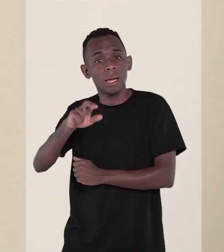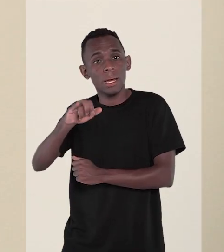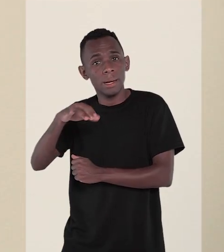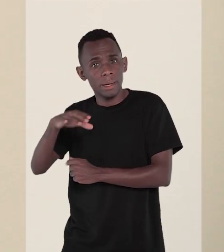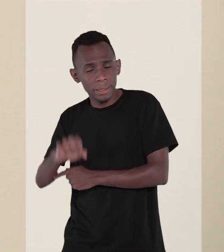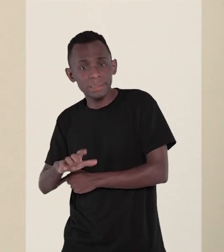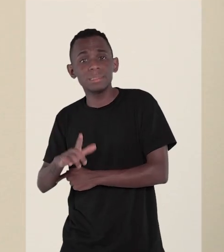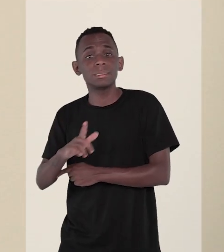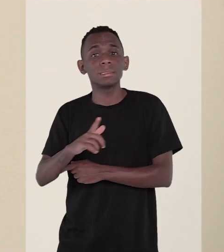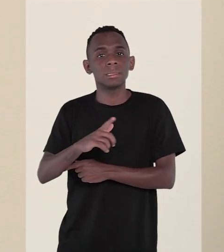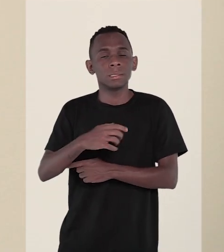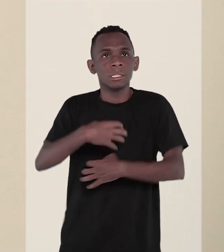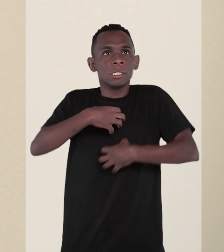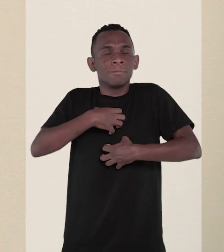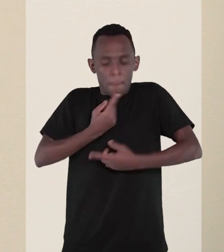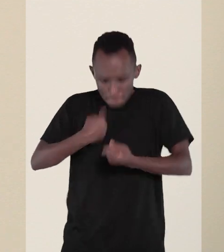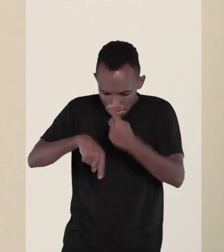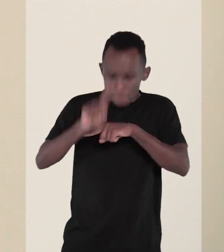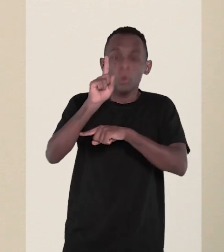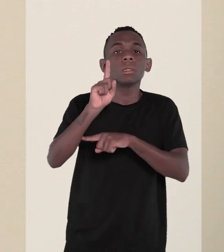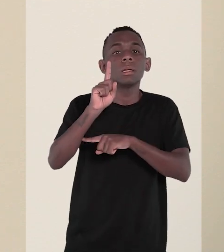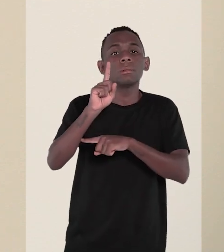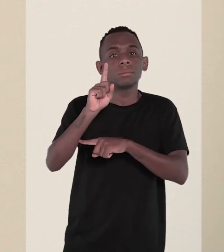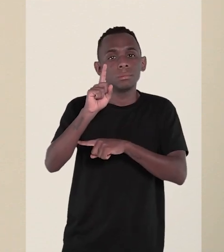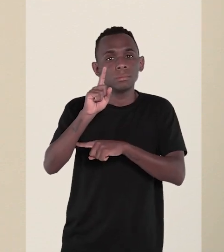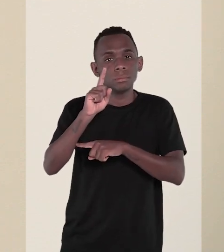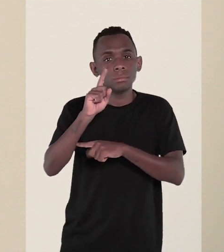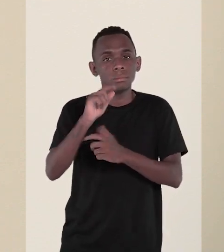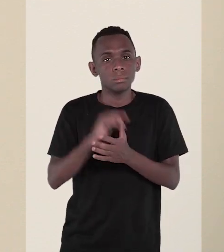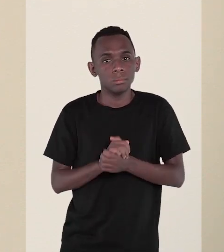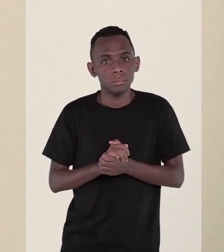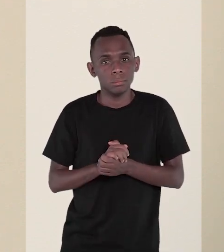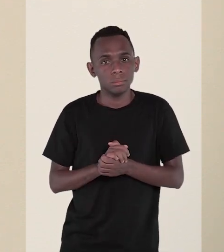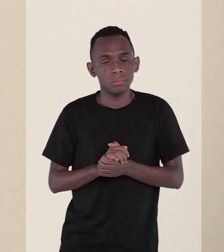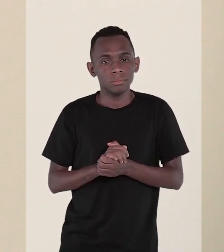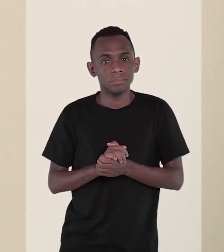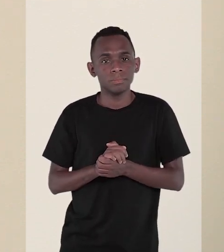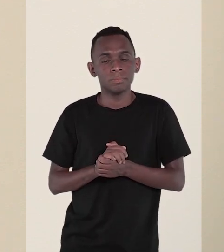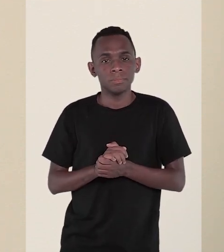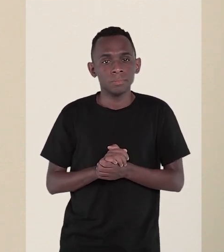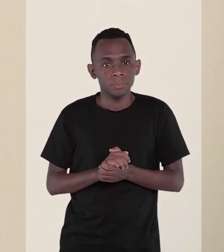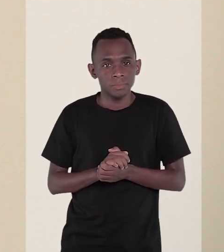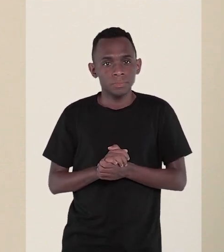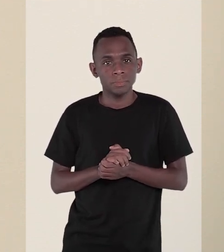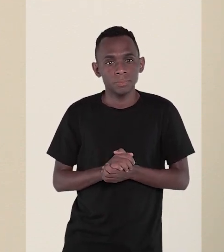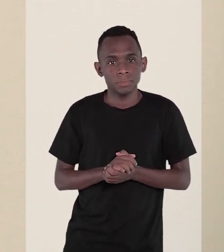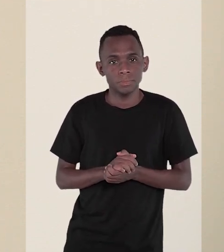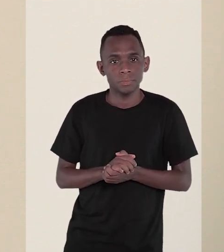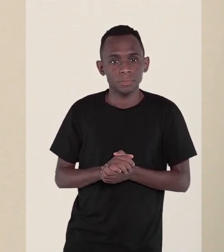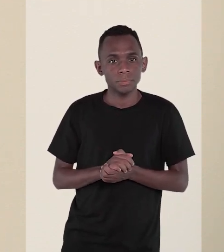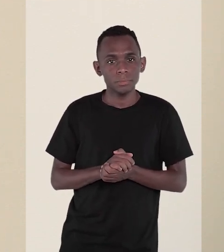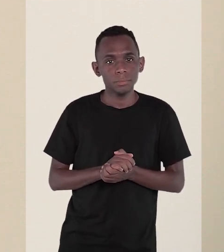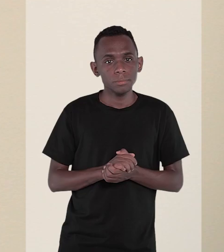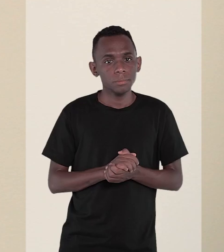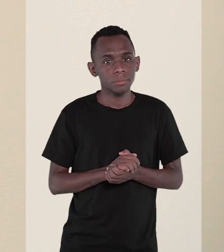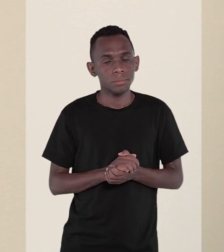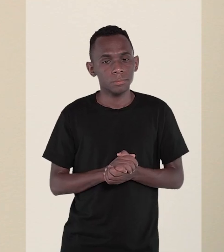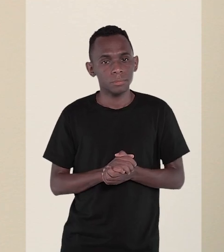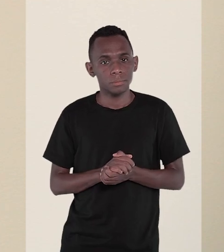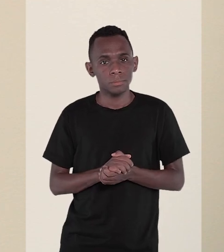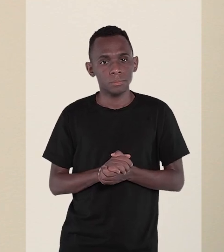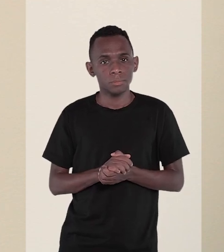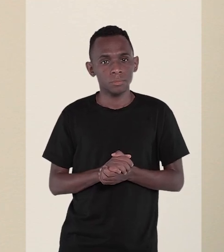me desnudar através das suas letras. Nossa, agora você botou num nível assim que eu nem sei te dizer. E